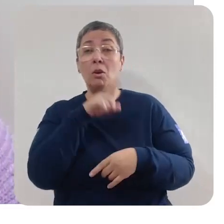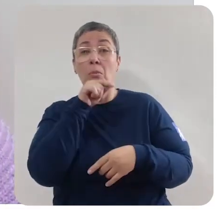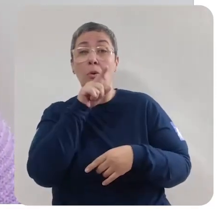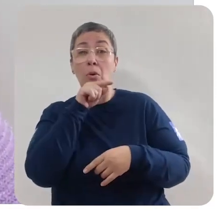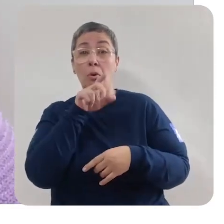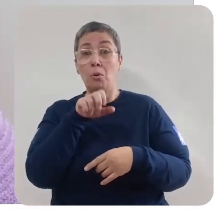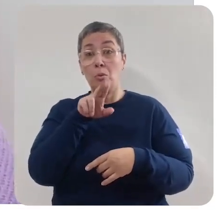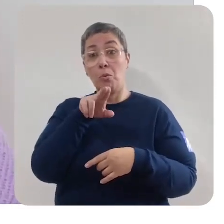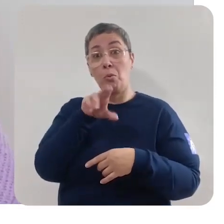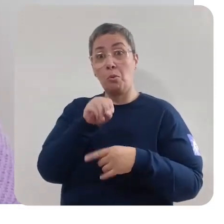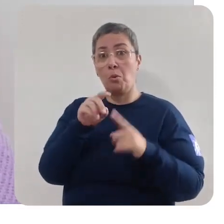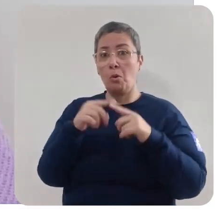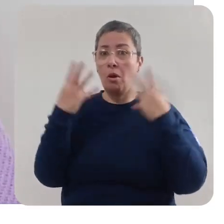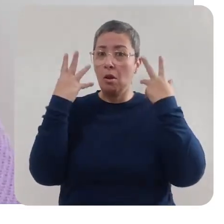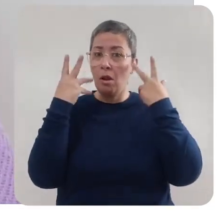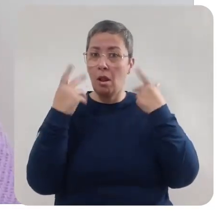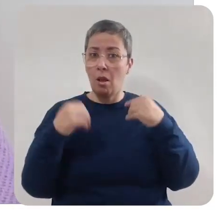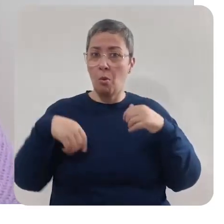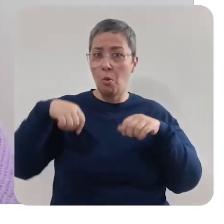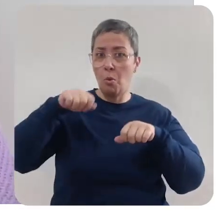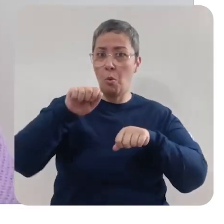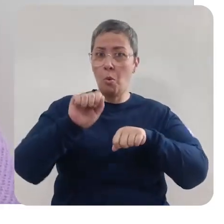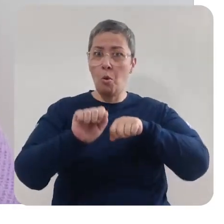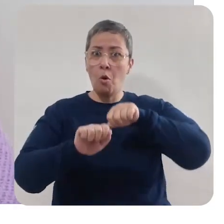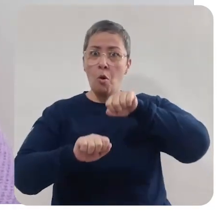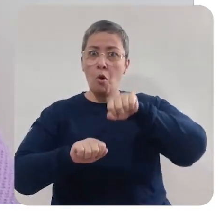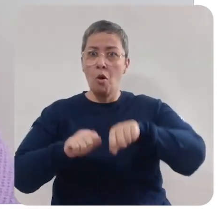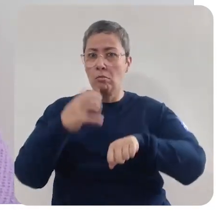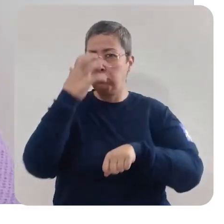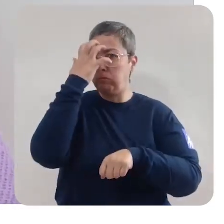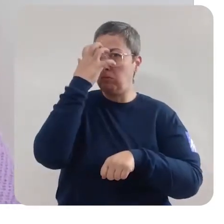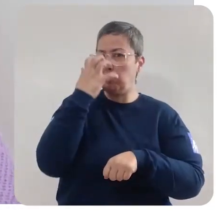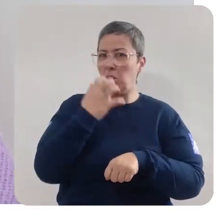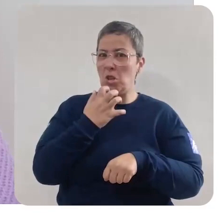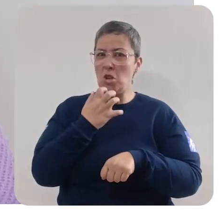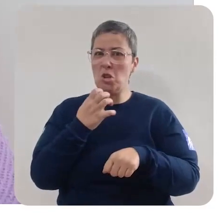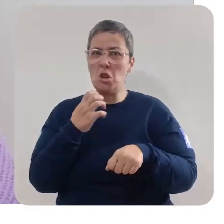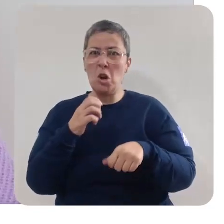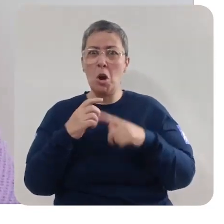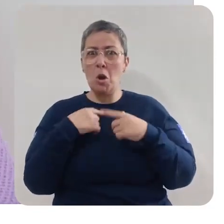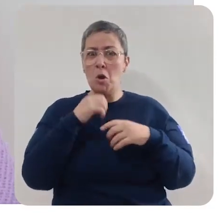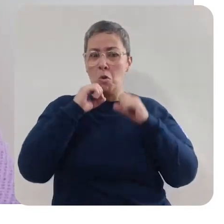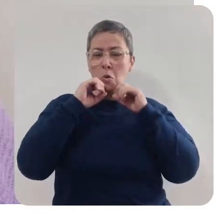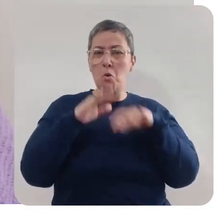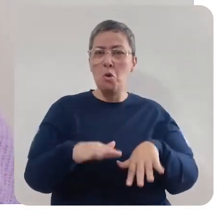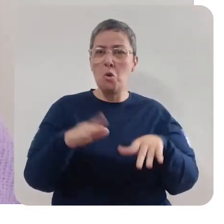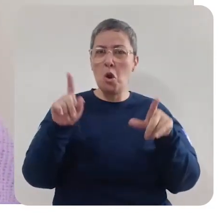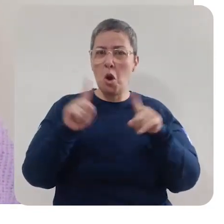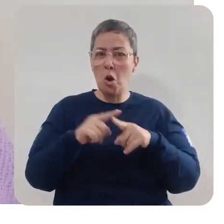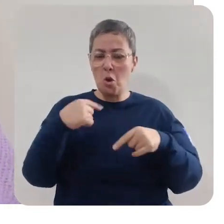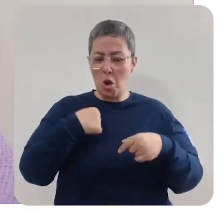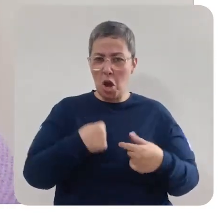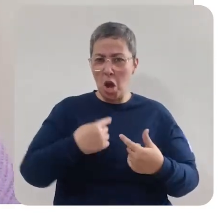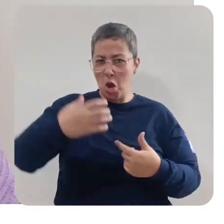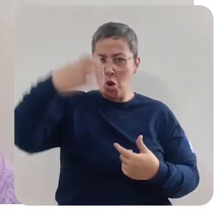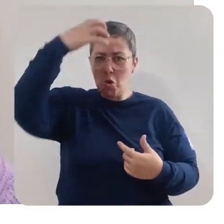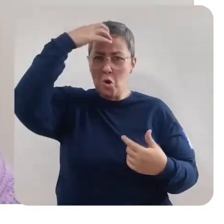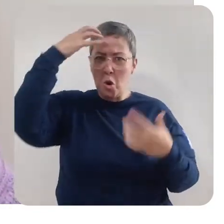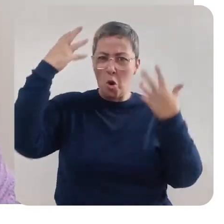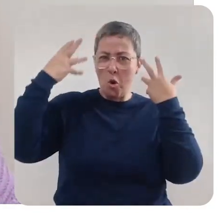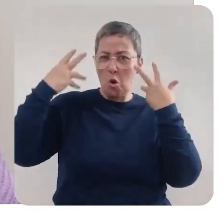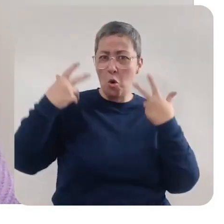piou o cuco. Veio o leão, roxo de raiva, e bufou. Eu